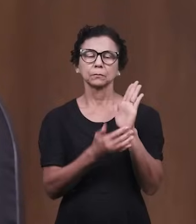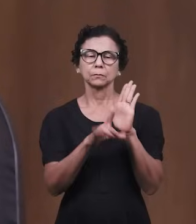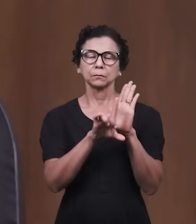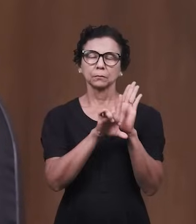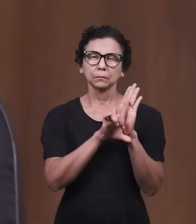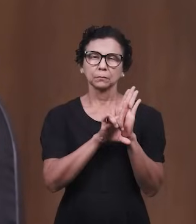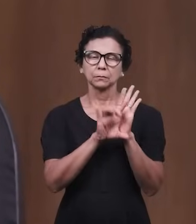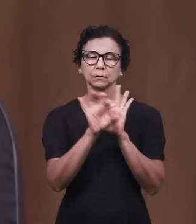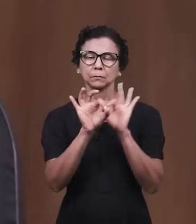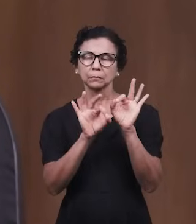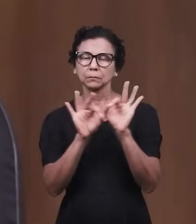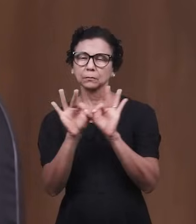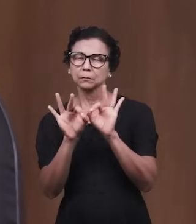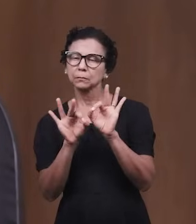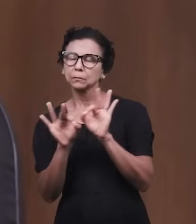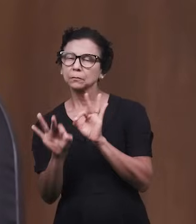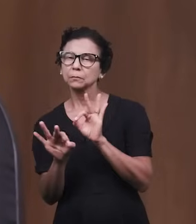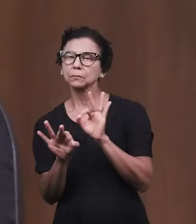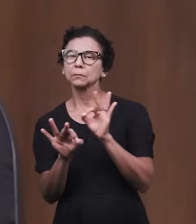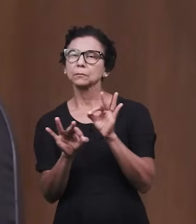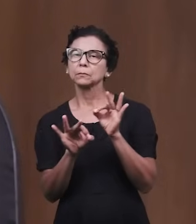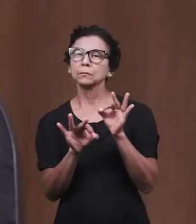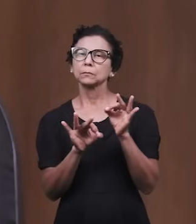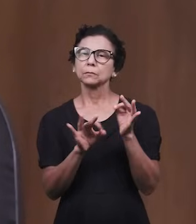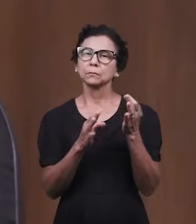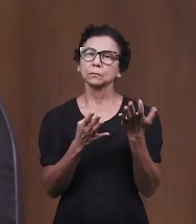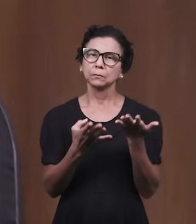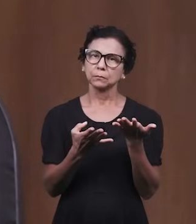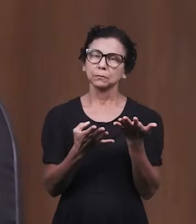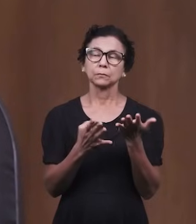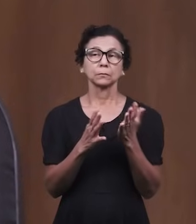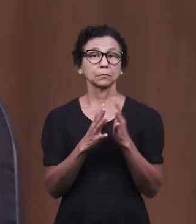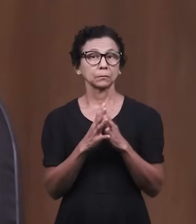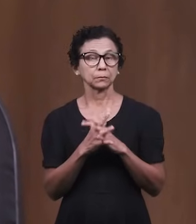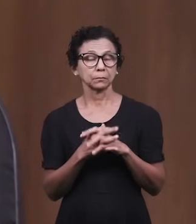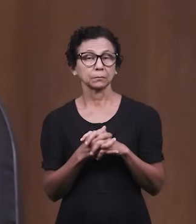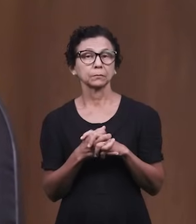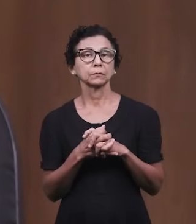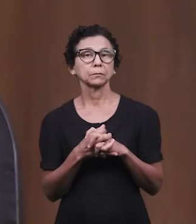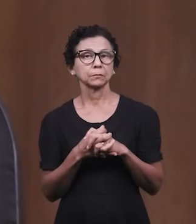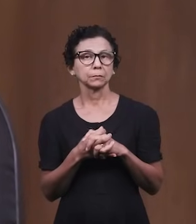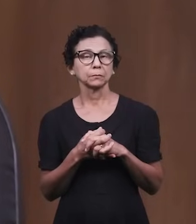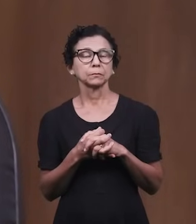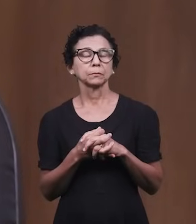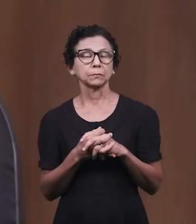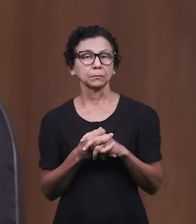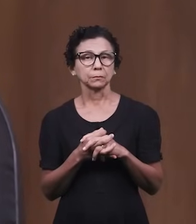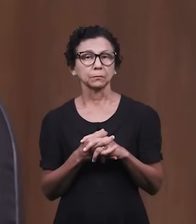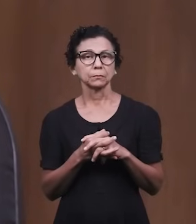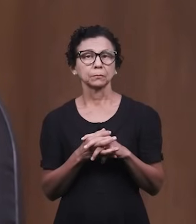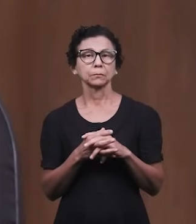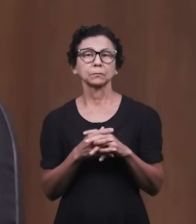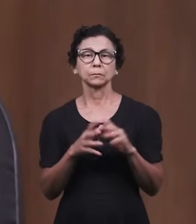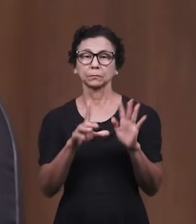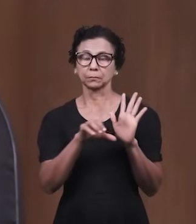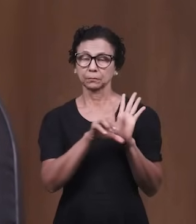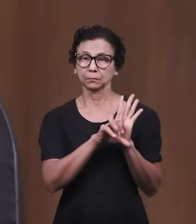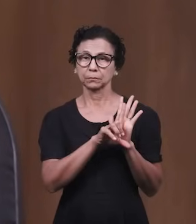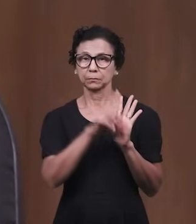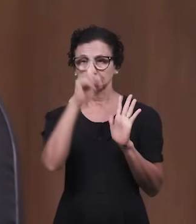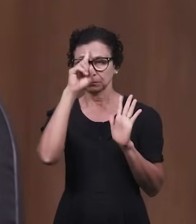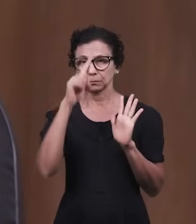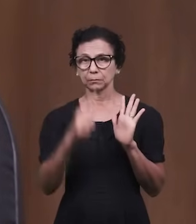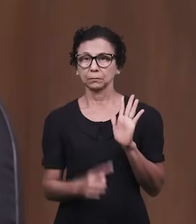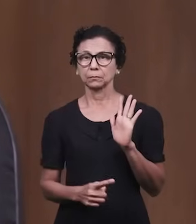como se fosse um organograma, é isso que manda a própria legislação. Então, nós temos